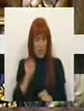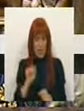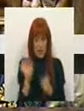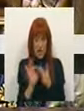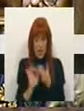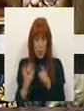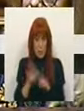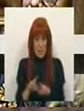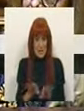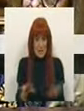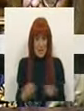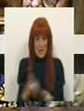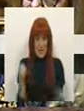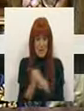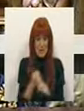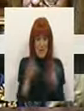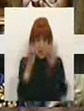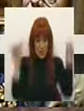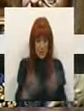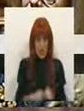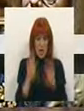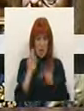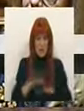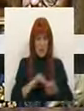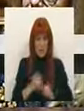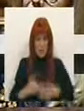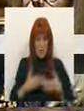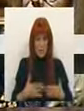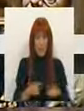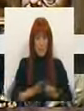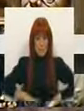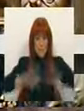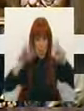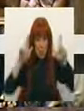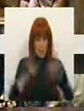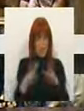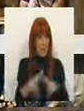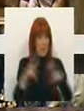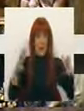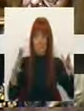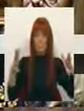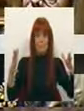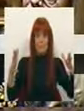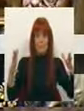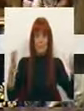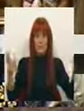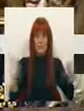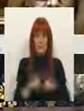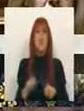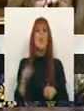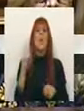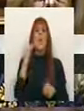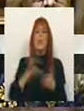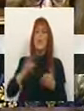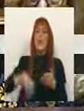suas características enquanto atividade e sistema, a formação profissional se desenvolve maioritariamente com recurso